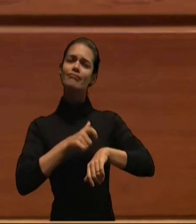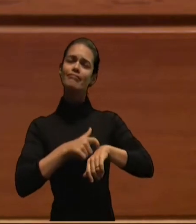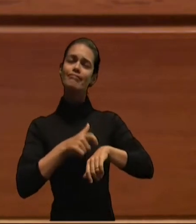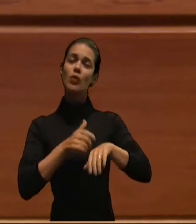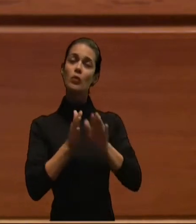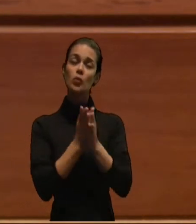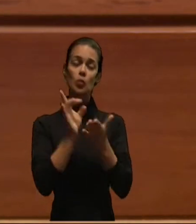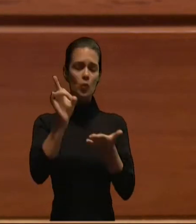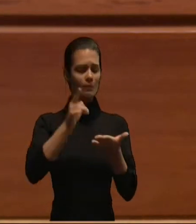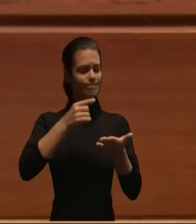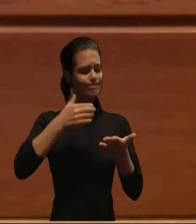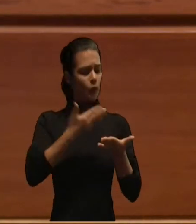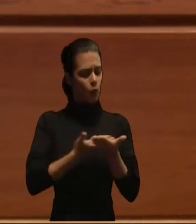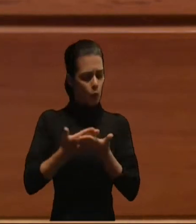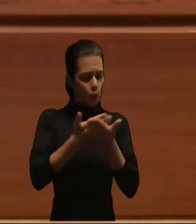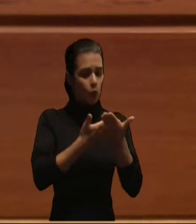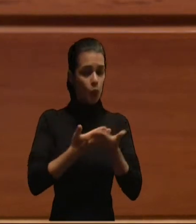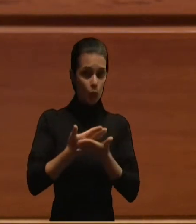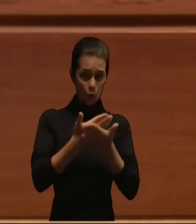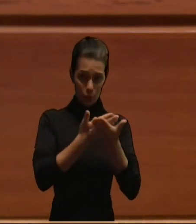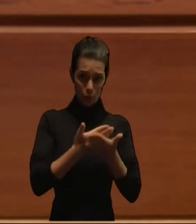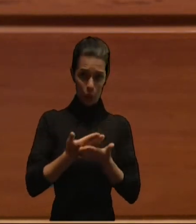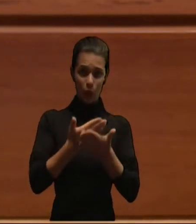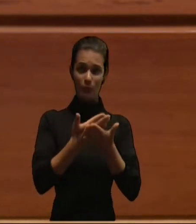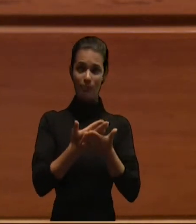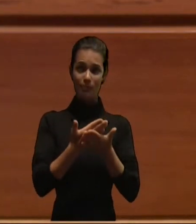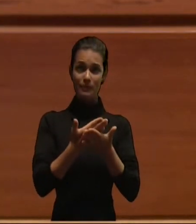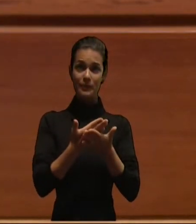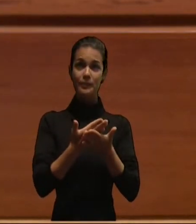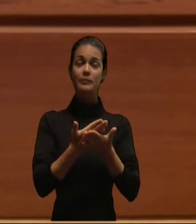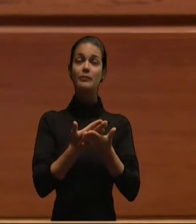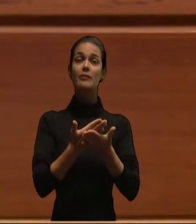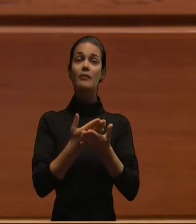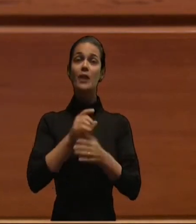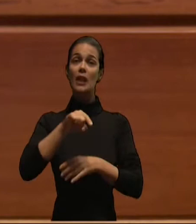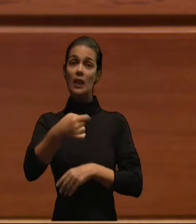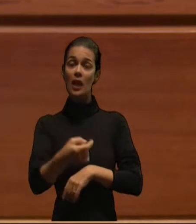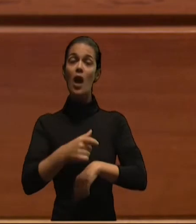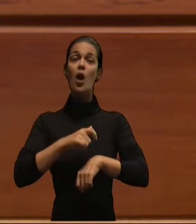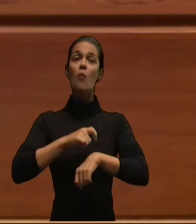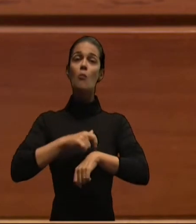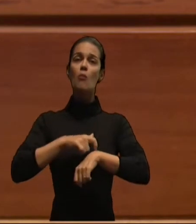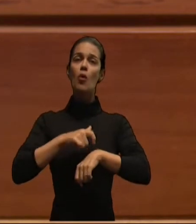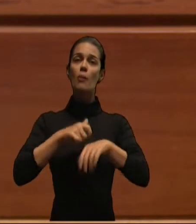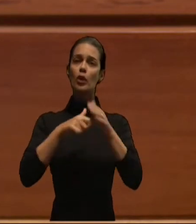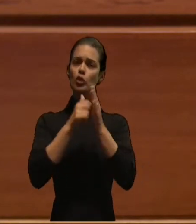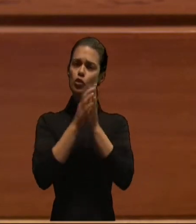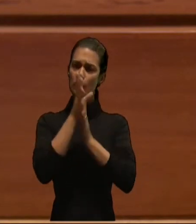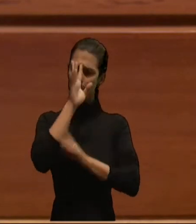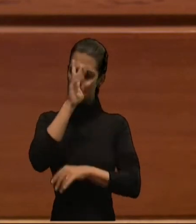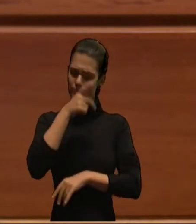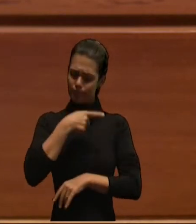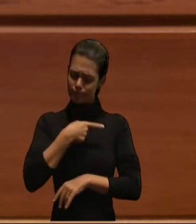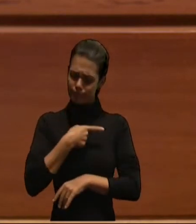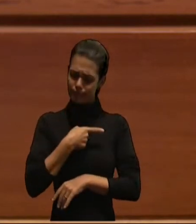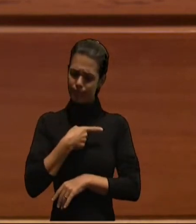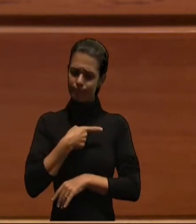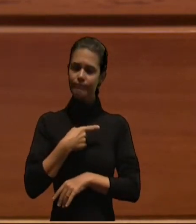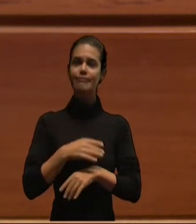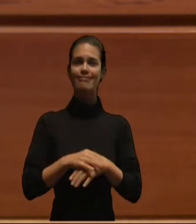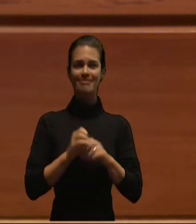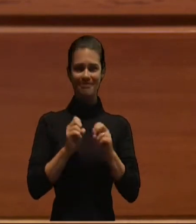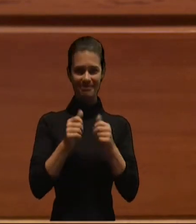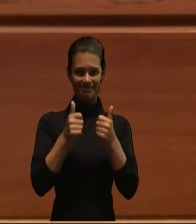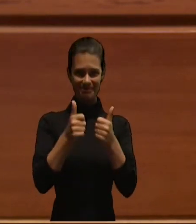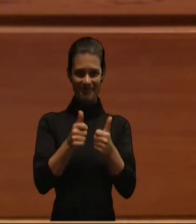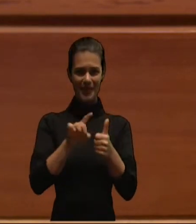palavra. Nós estaremos ouvindo o prelúdio, você poderá estar orando ao Senhor neste momento, e logo após eu estarei fazendo uma oração, iniciando